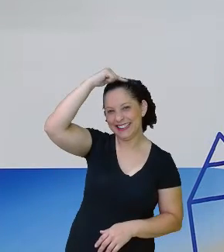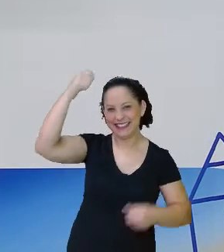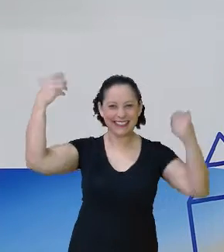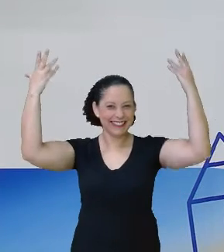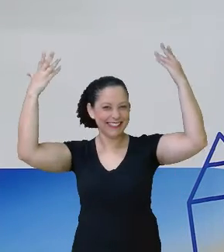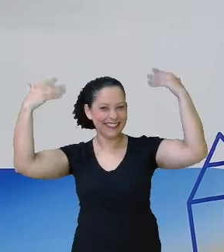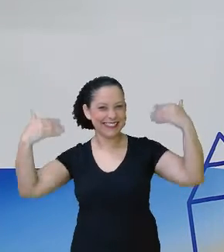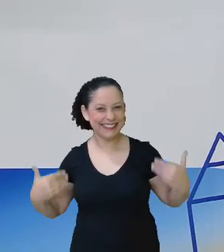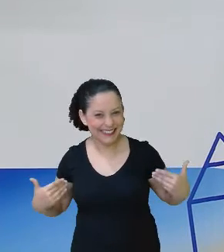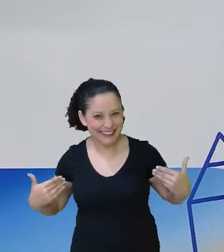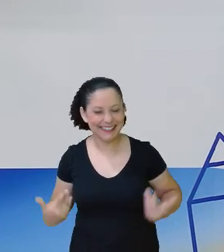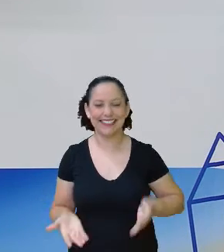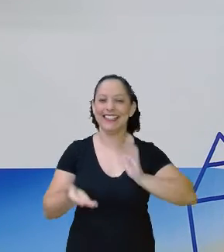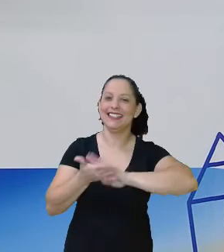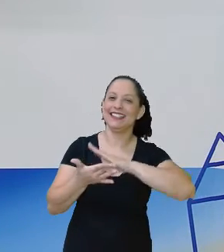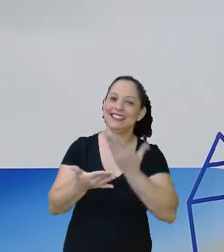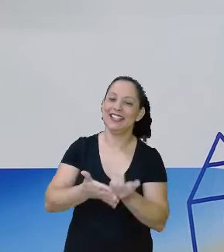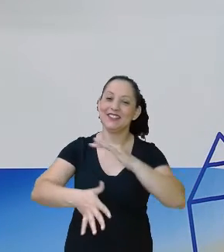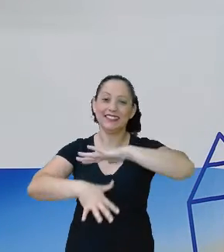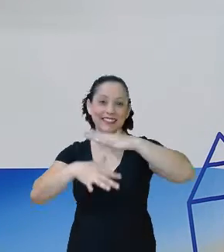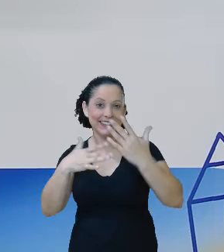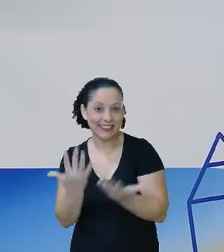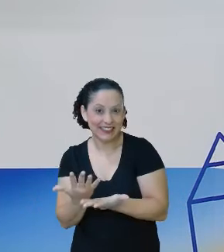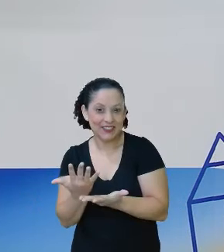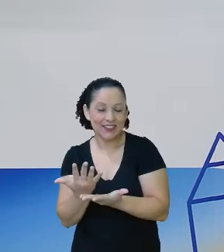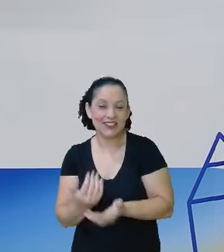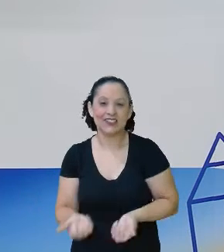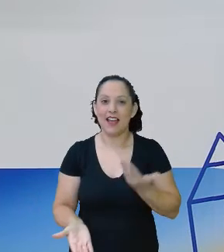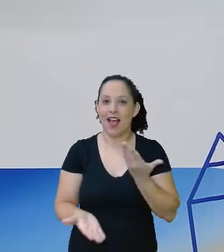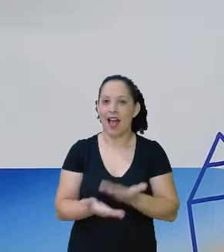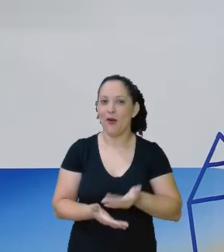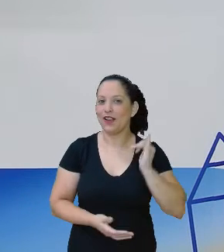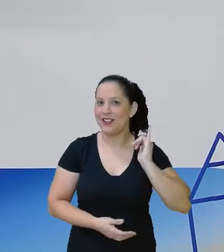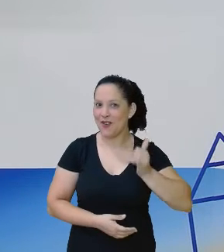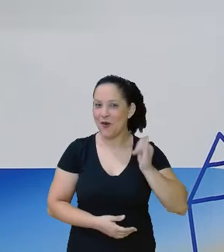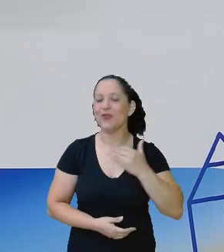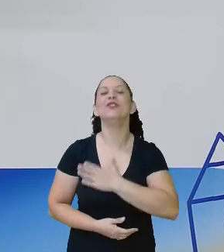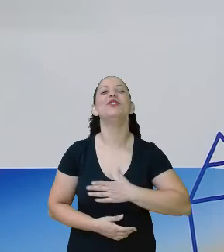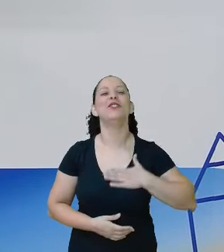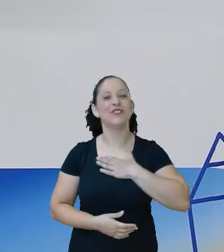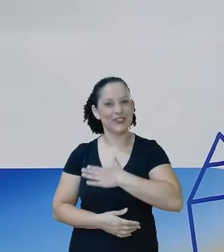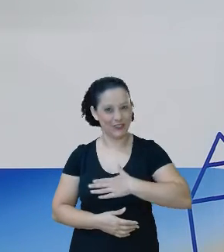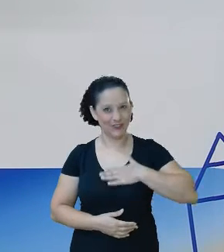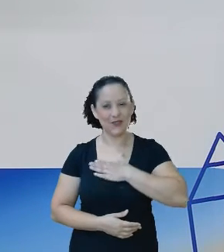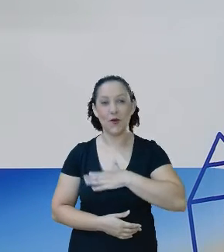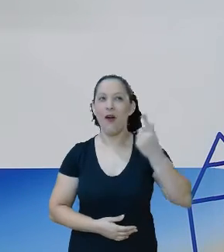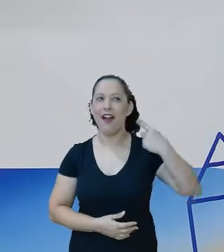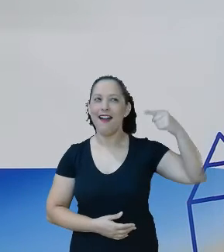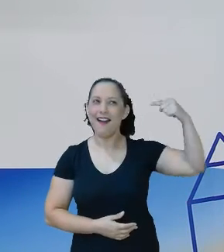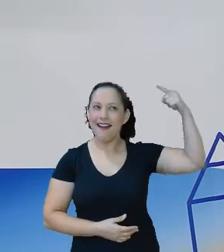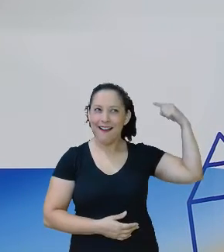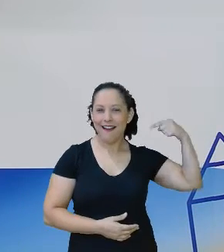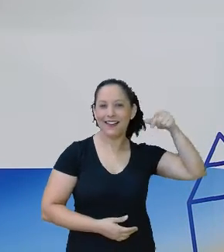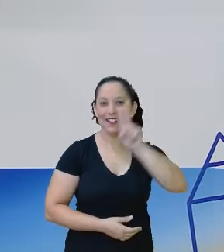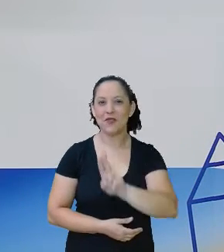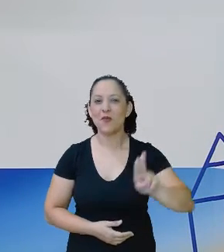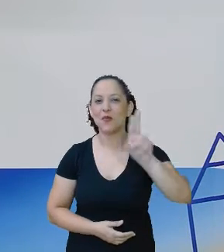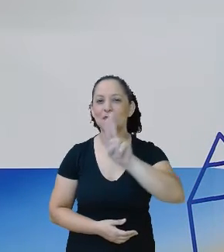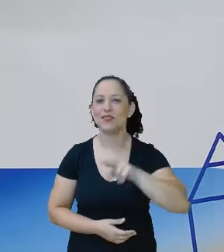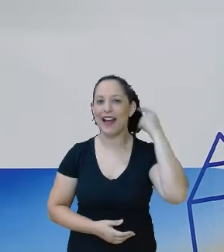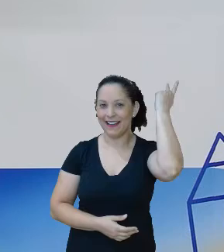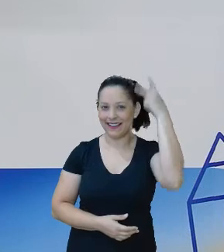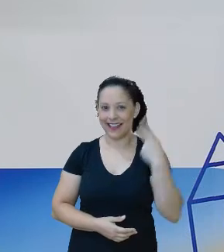vendo aqui a nossa intérprete de Libras. A aula de conto, ela gostou, não é? Na última aula sobre conto, usamos aqui